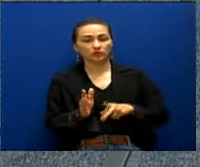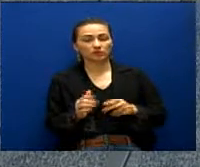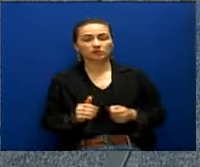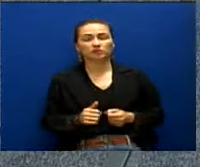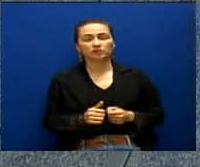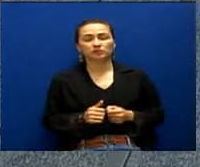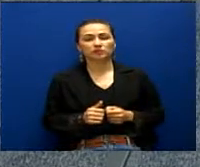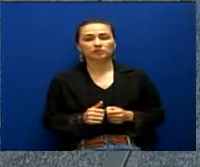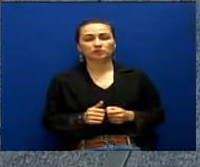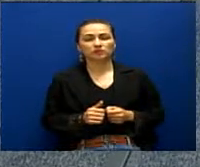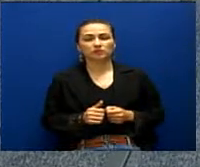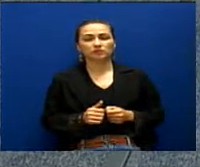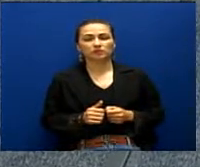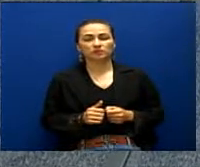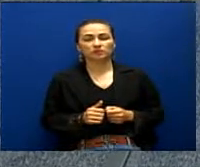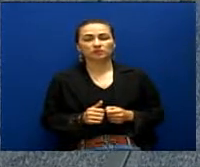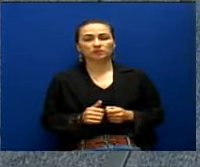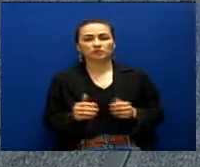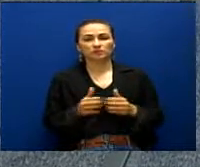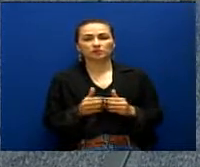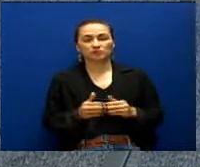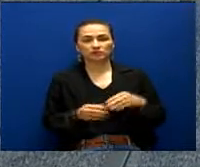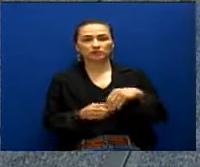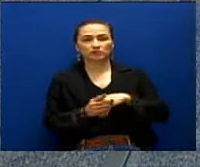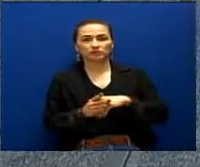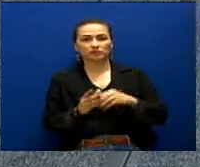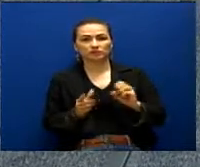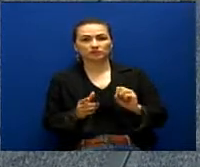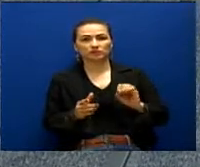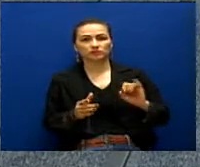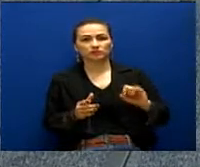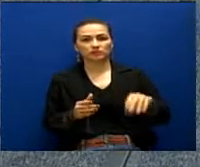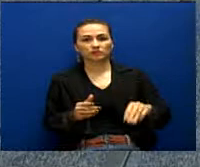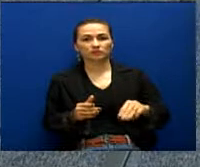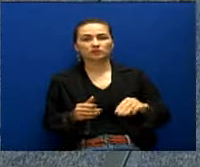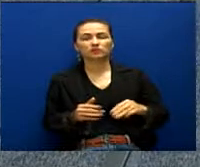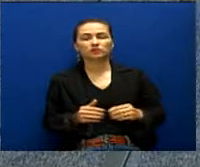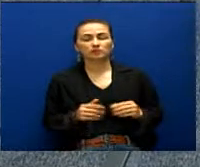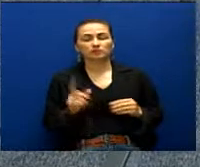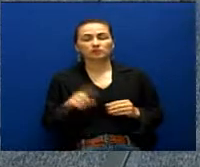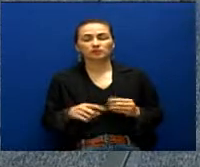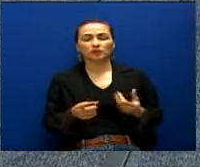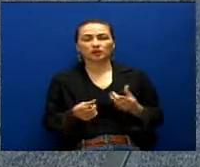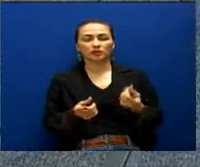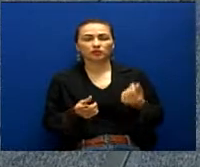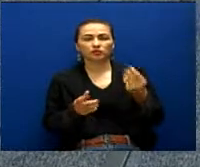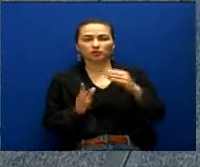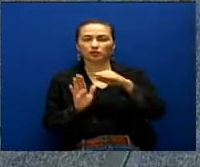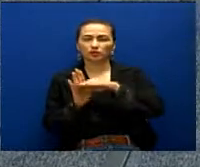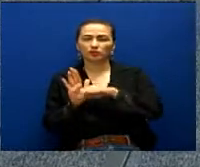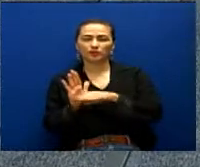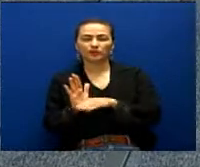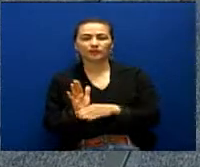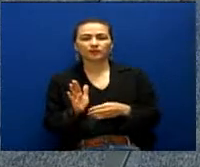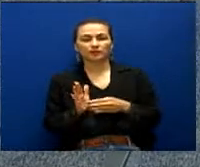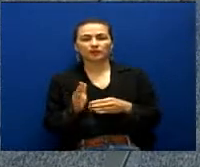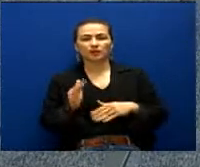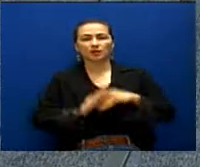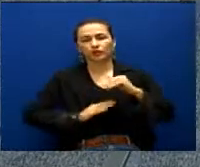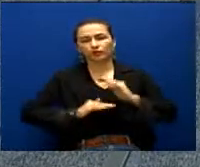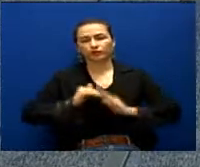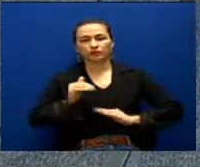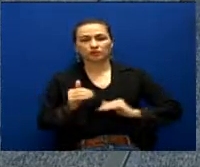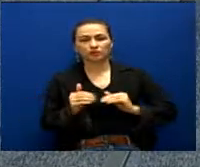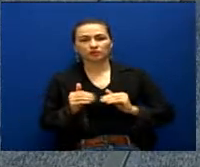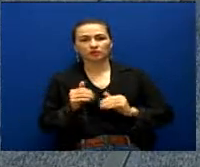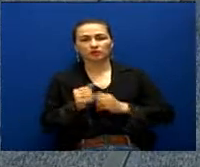abra o painel. Encaminhamento é voto sim, porque é o orçamento que a prefeitura, o prefeito precisa ter para o próximo ano para fazer as